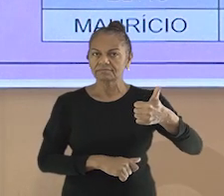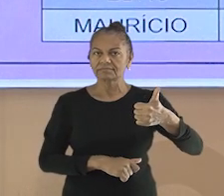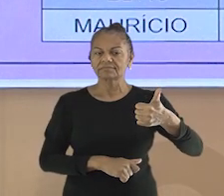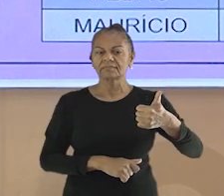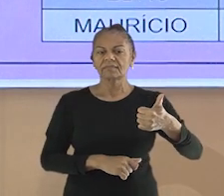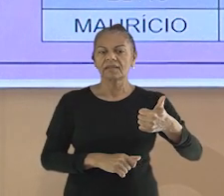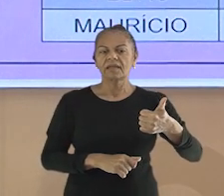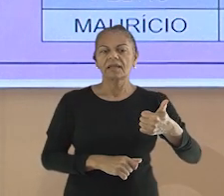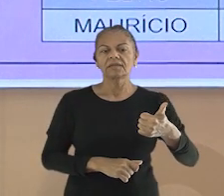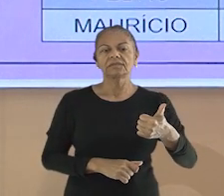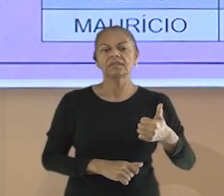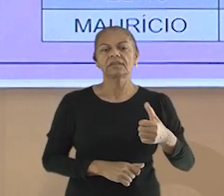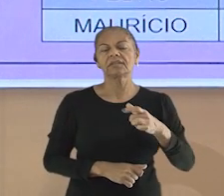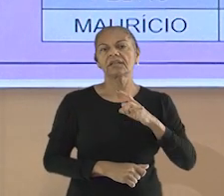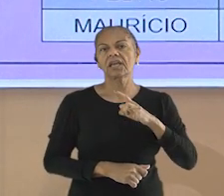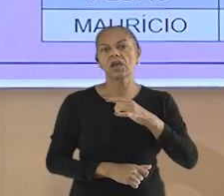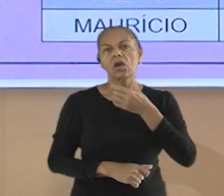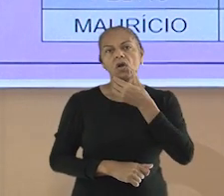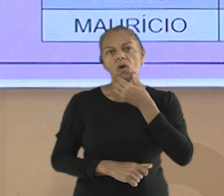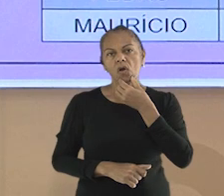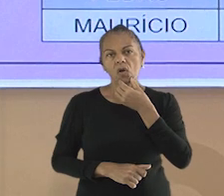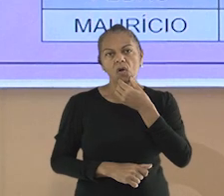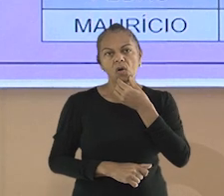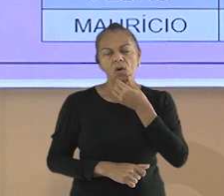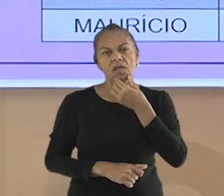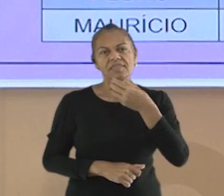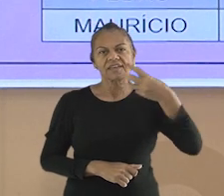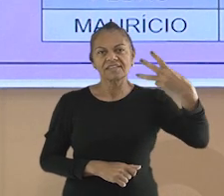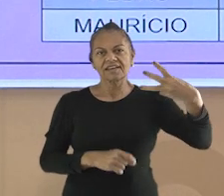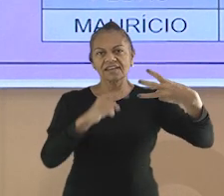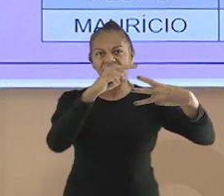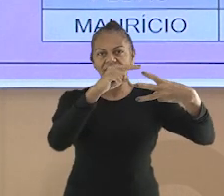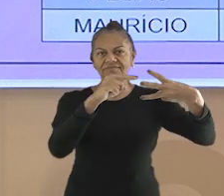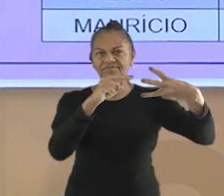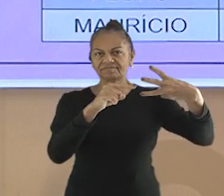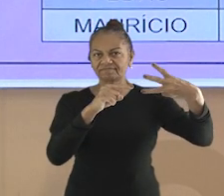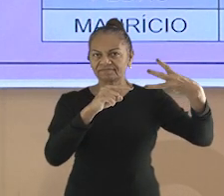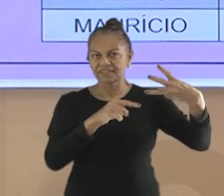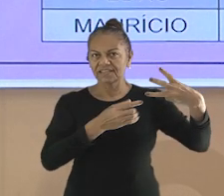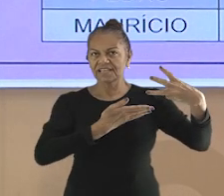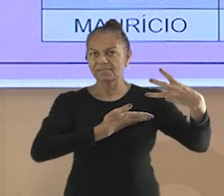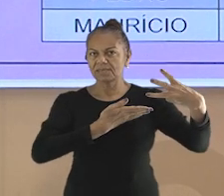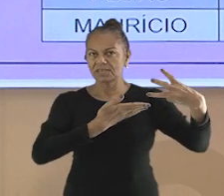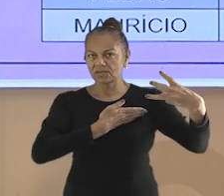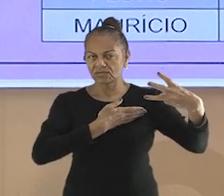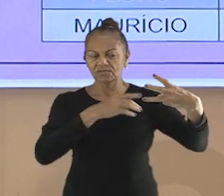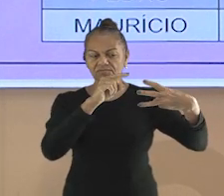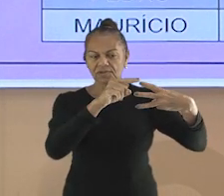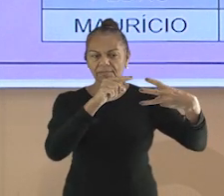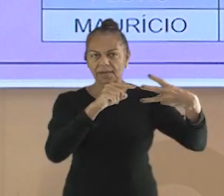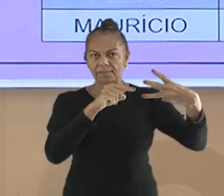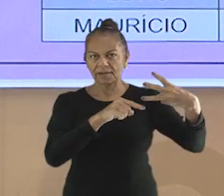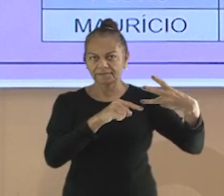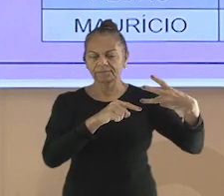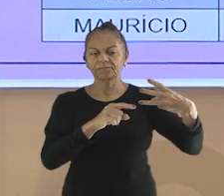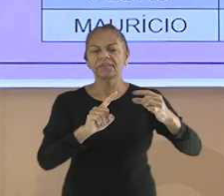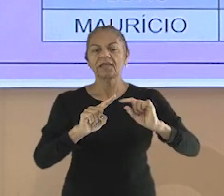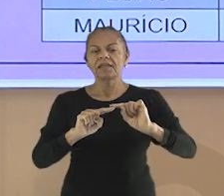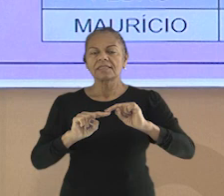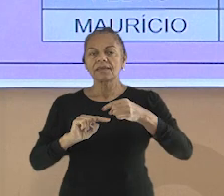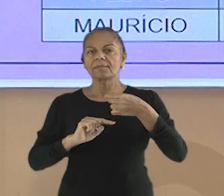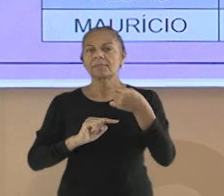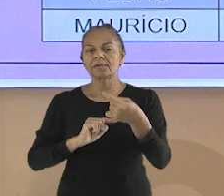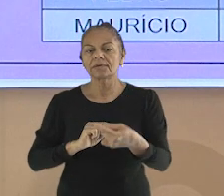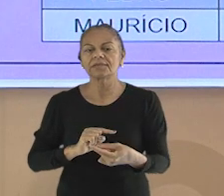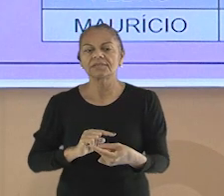aqui na tabela nós temos os jogadores, a primeira rodada, aonde José,